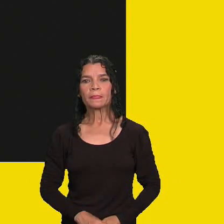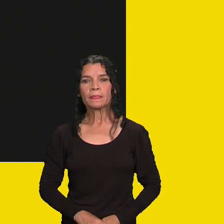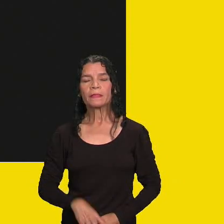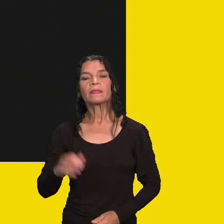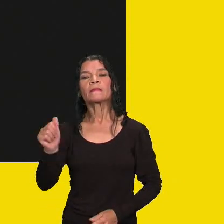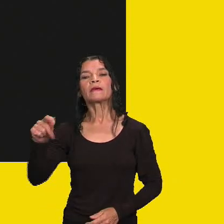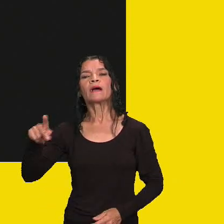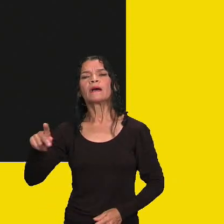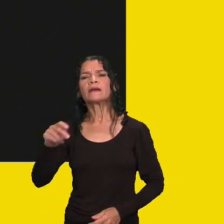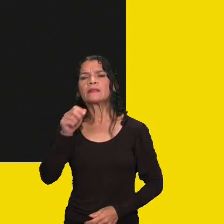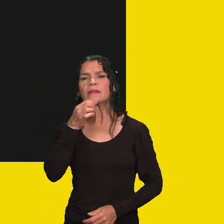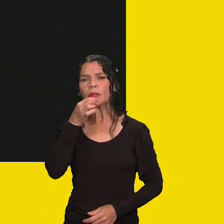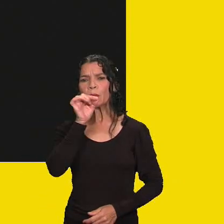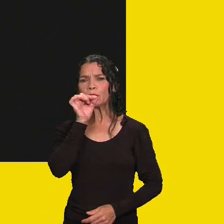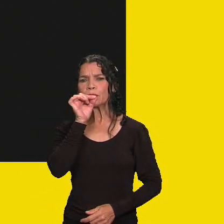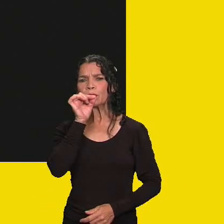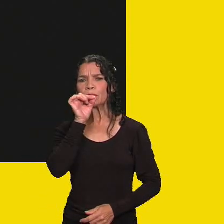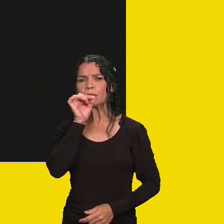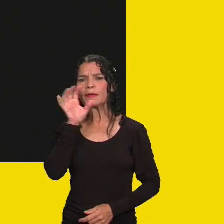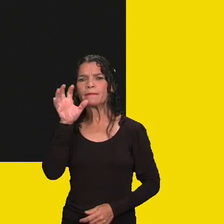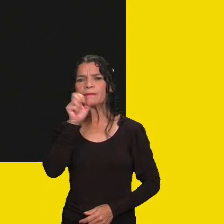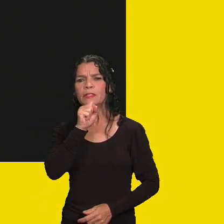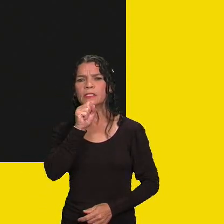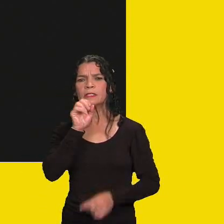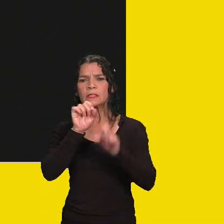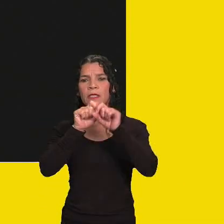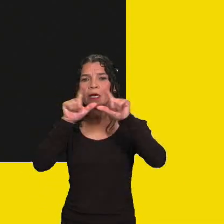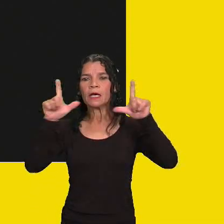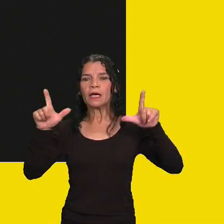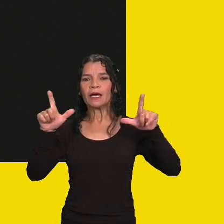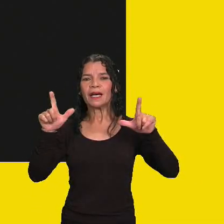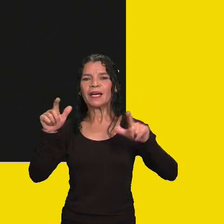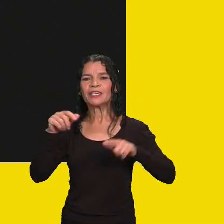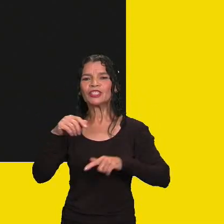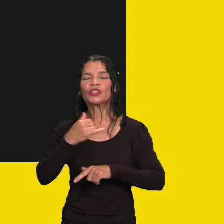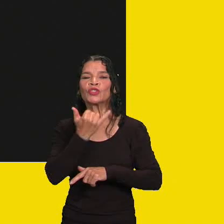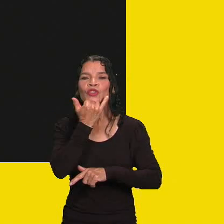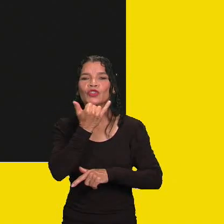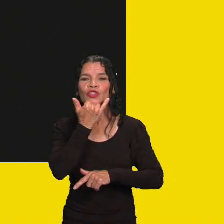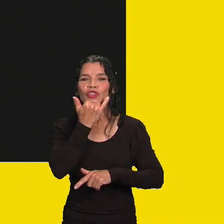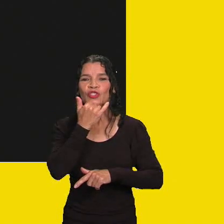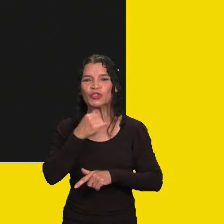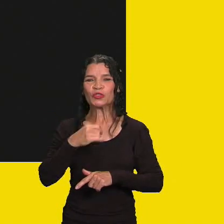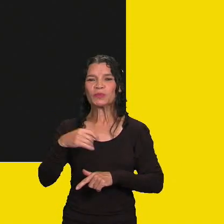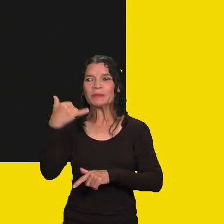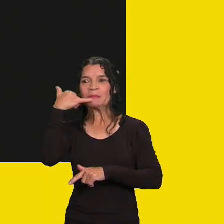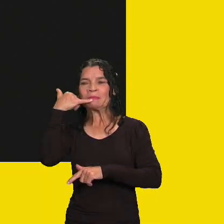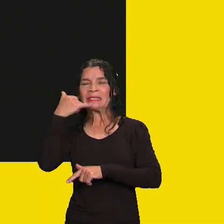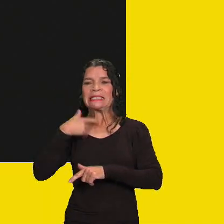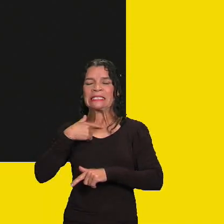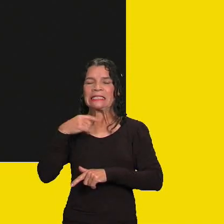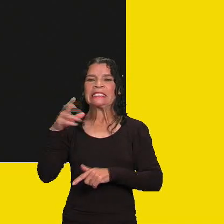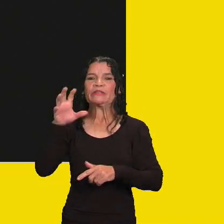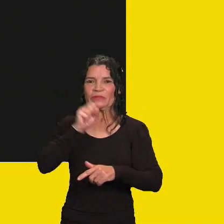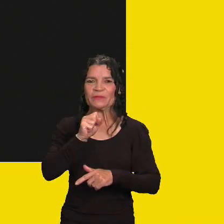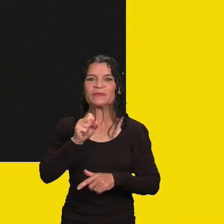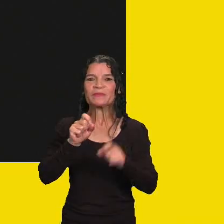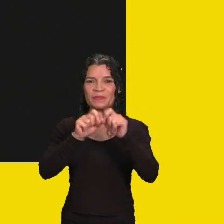Ana, seu microfone está bem fechado, amiga. Fechei aqui porque tentaram me ligar. Aí eu